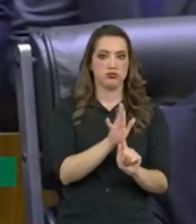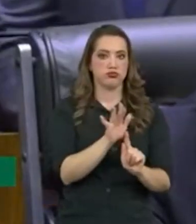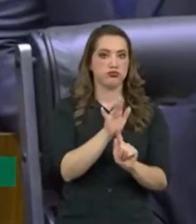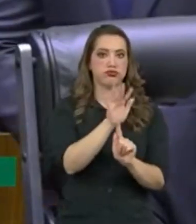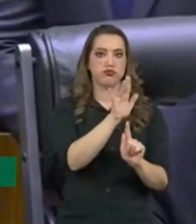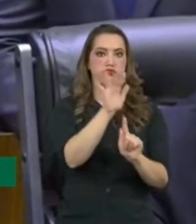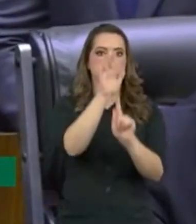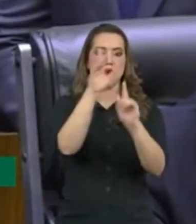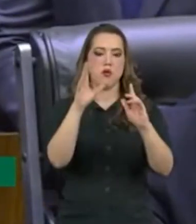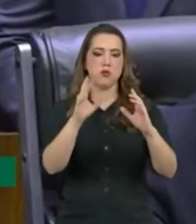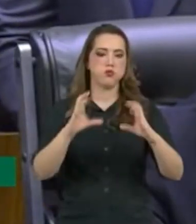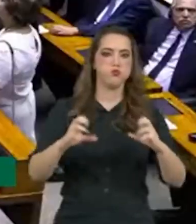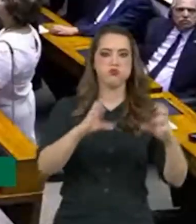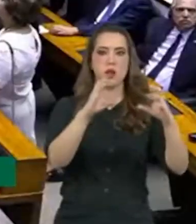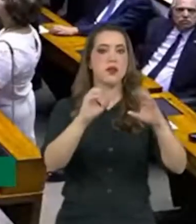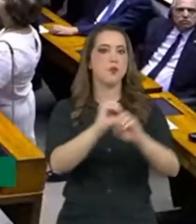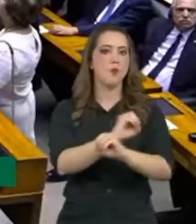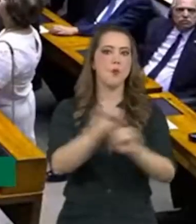matriz energética.